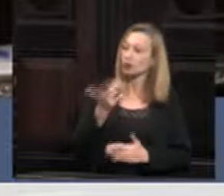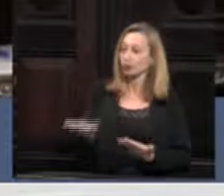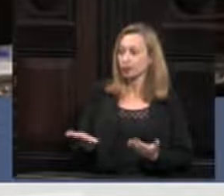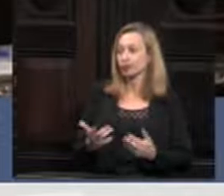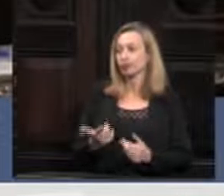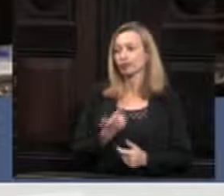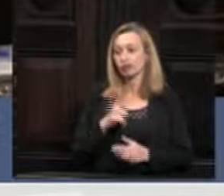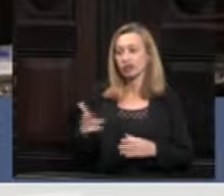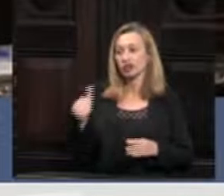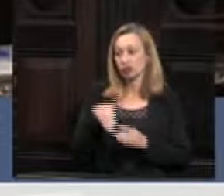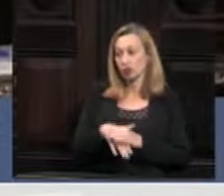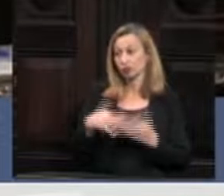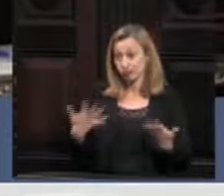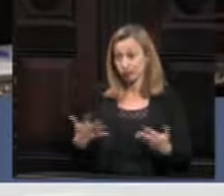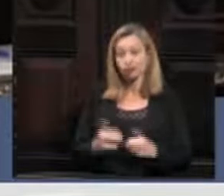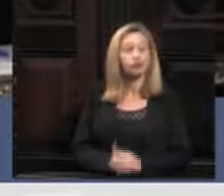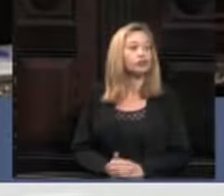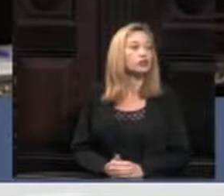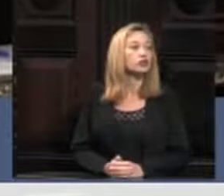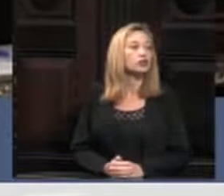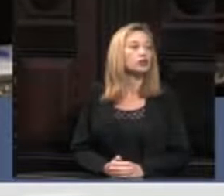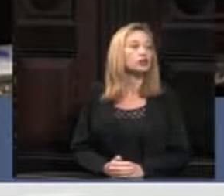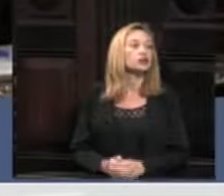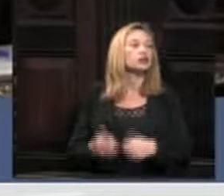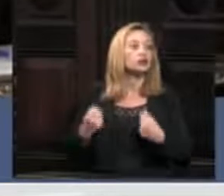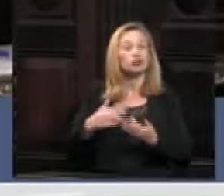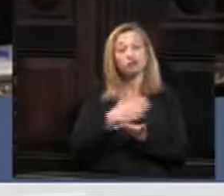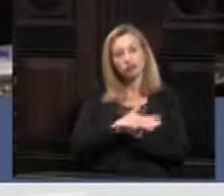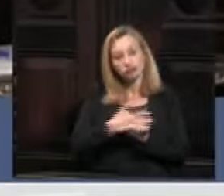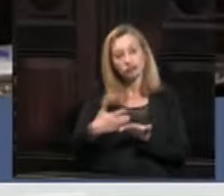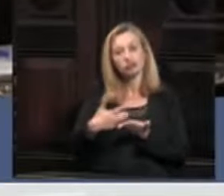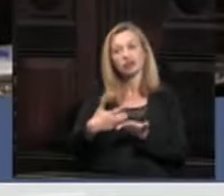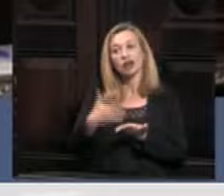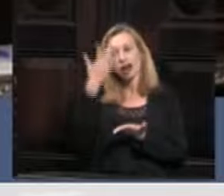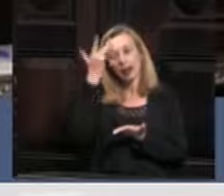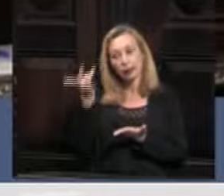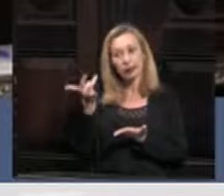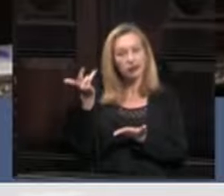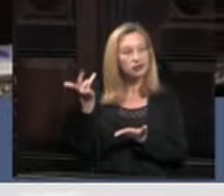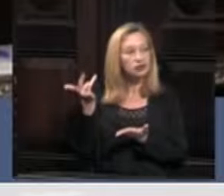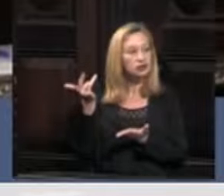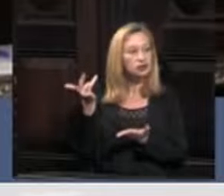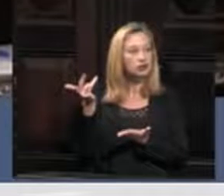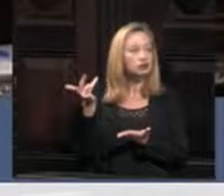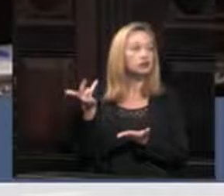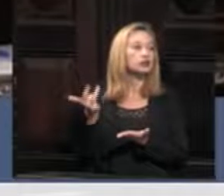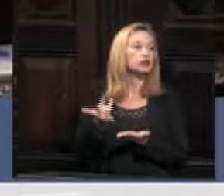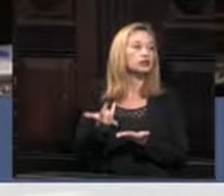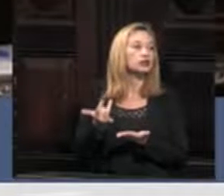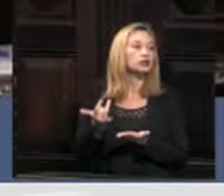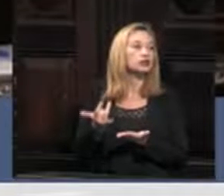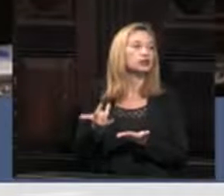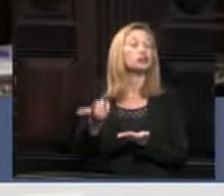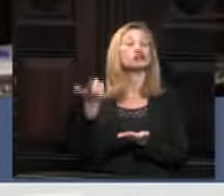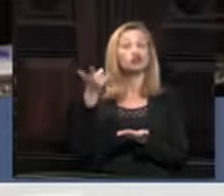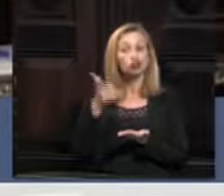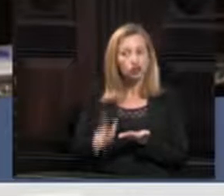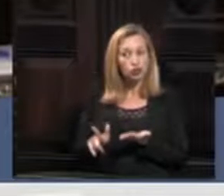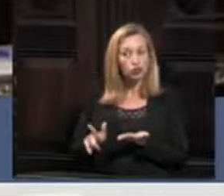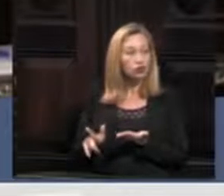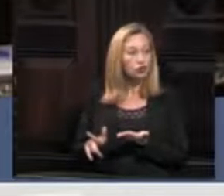quórum. Isto é, temos que começar a sessão amanhã apreciando mais uma